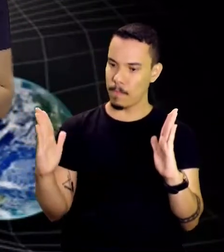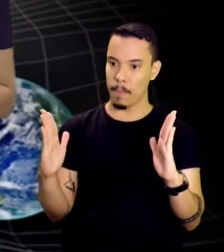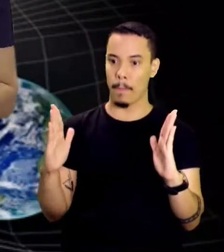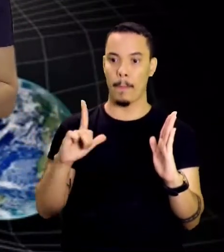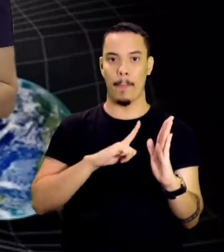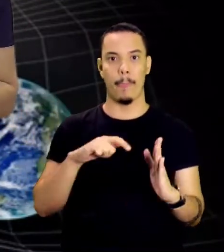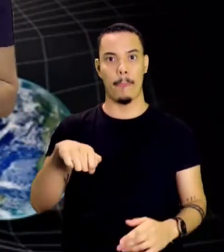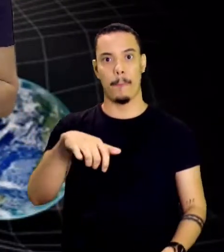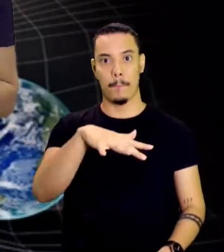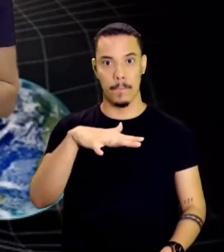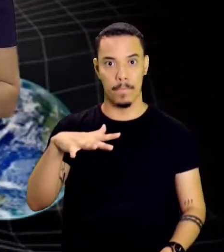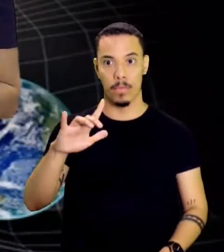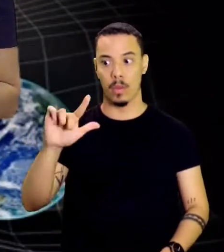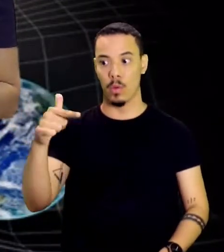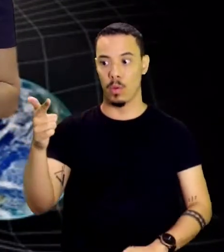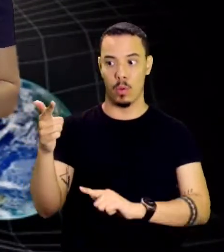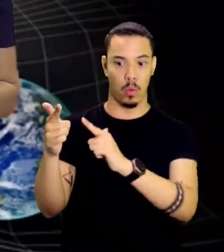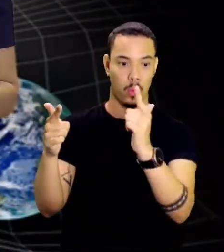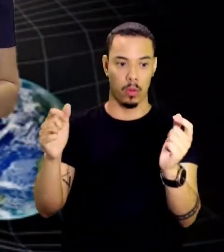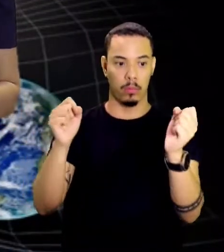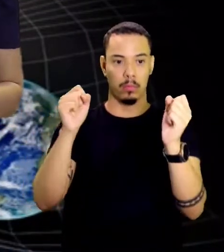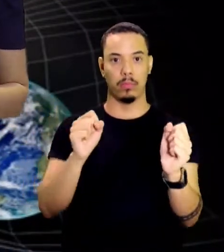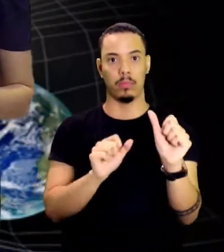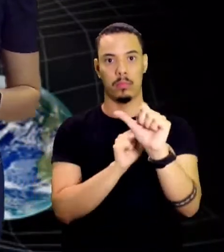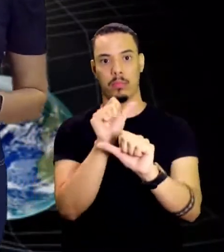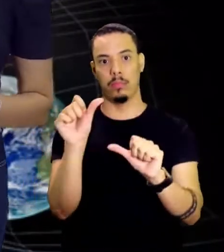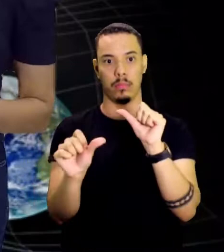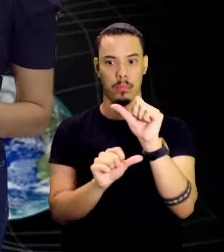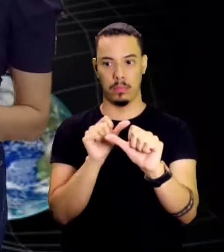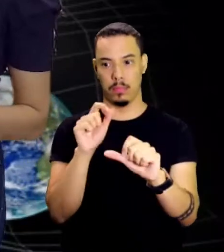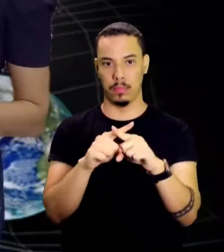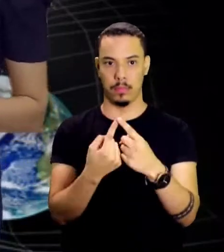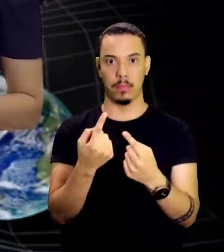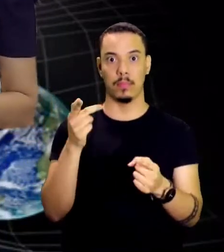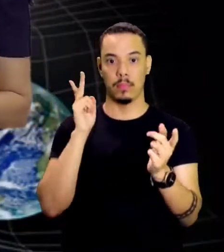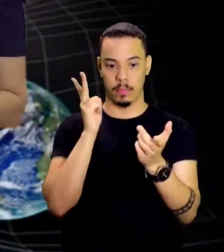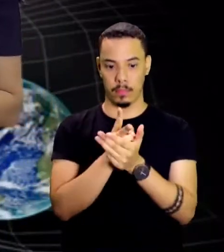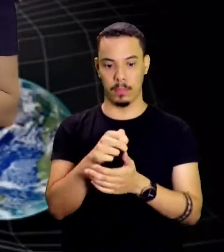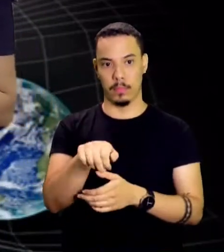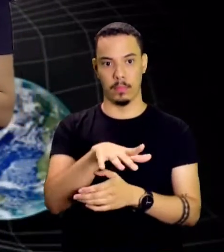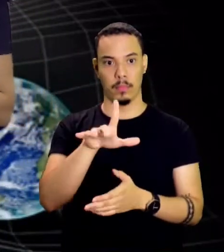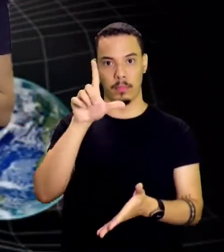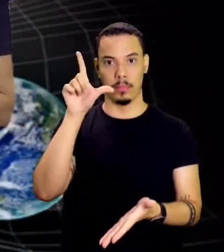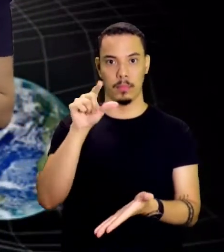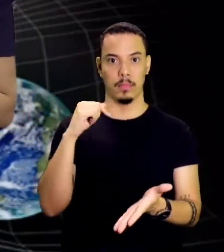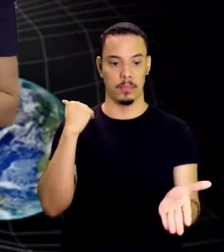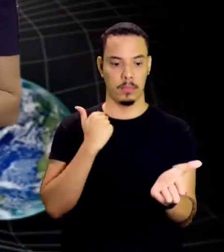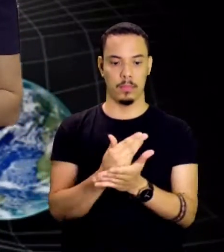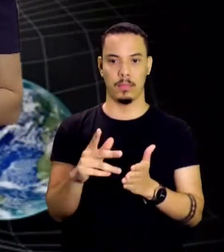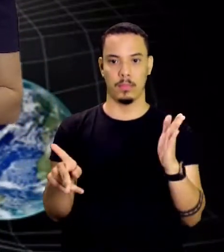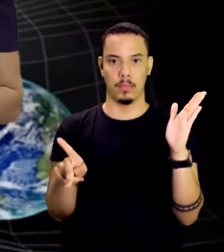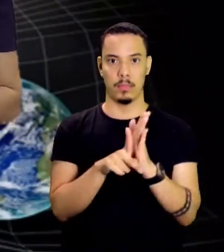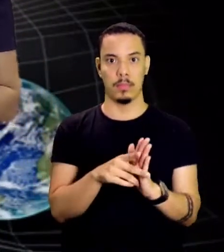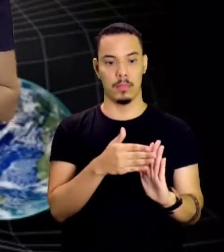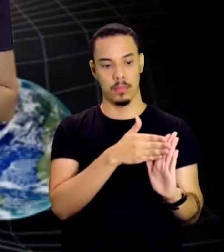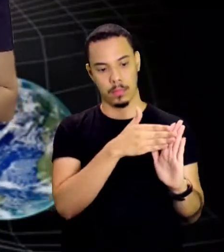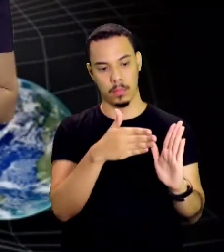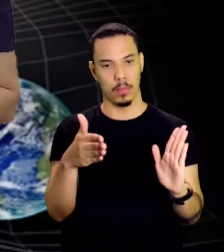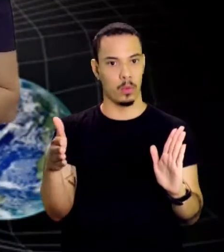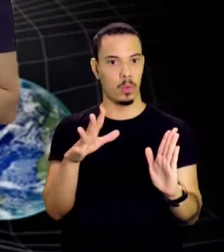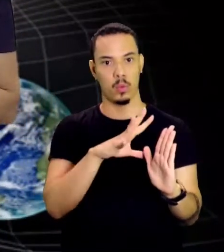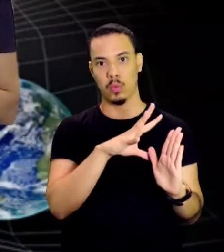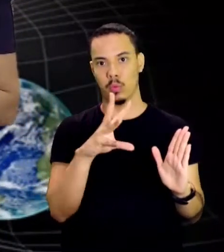uma situação para outra pode mudar o ponto mas na mesma situação um pouco escolhido é considerado sua origem das posições o